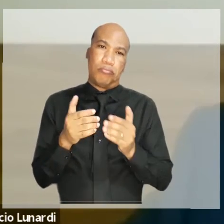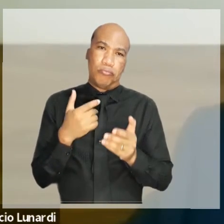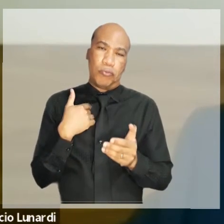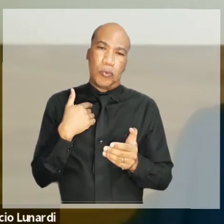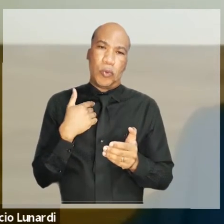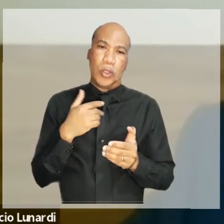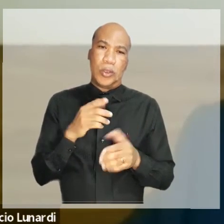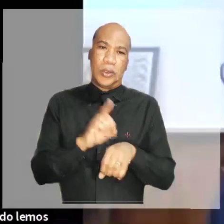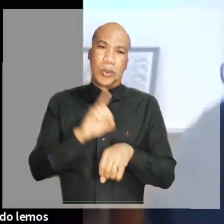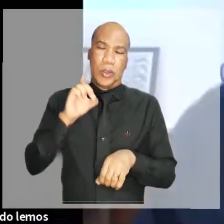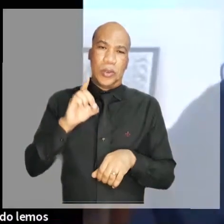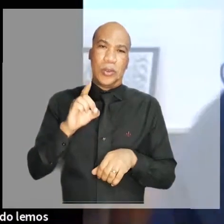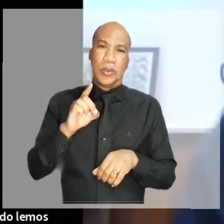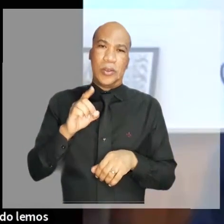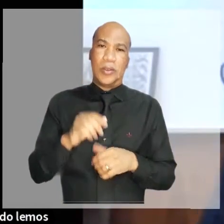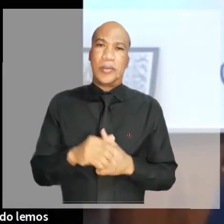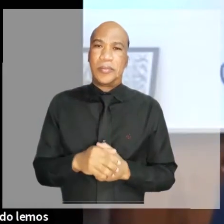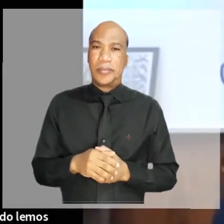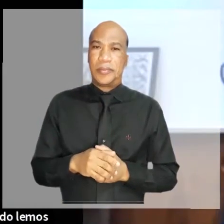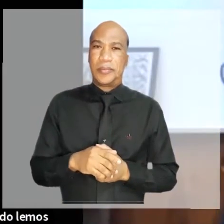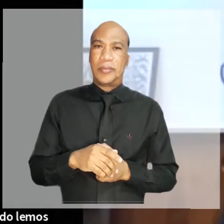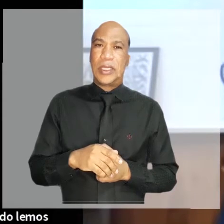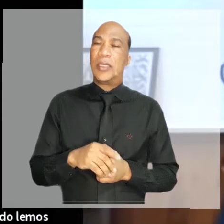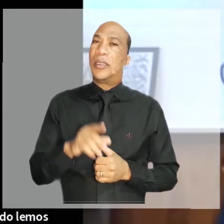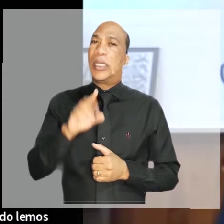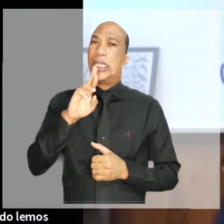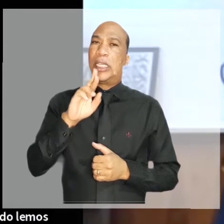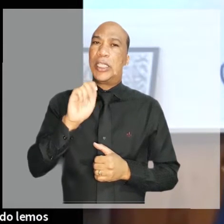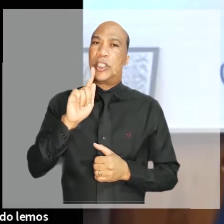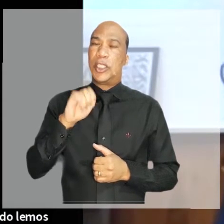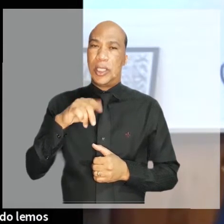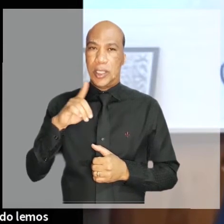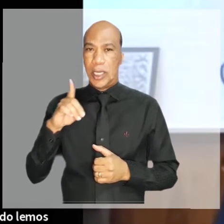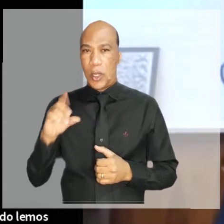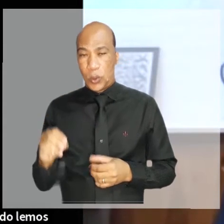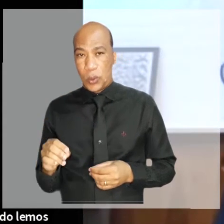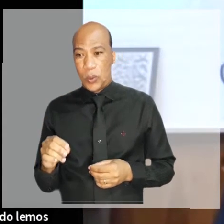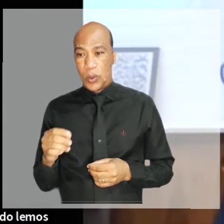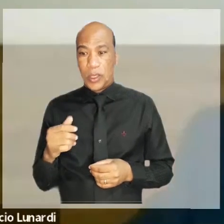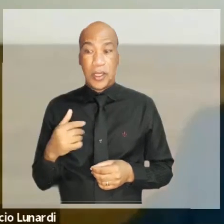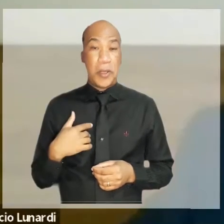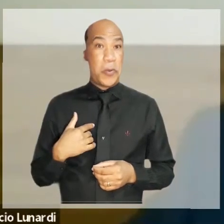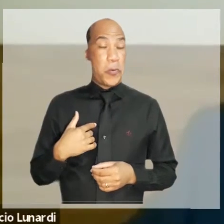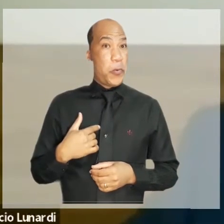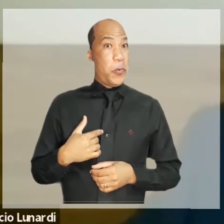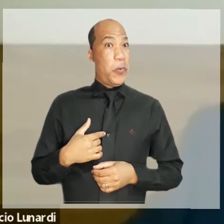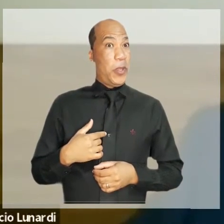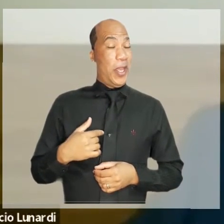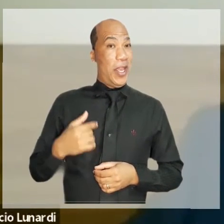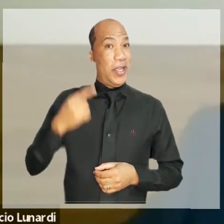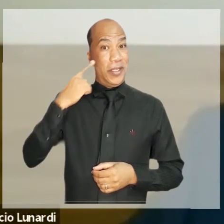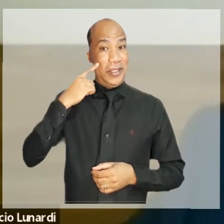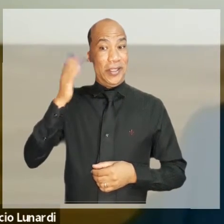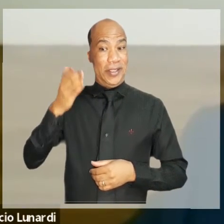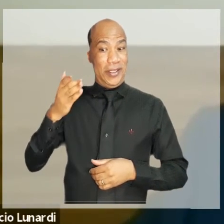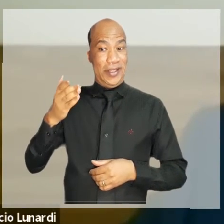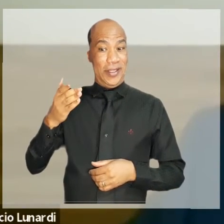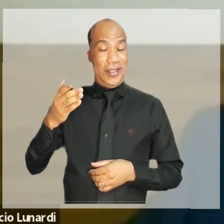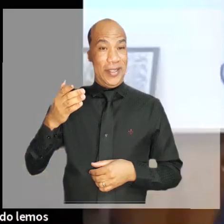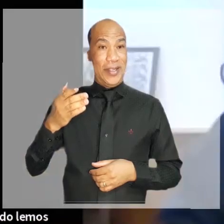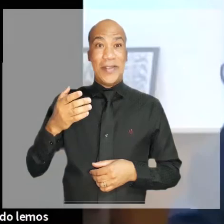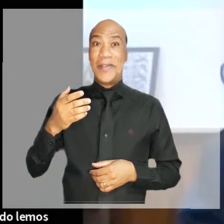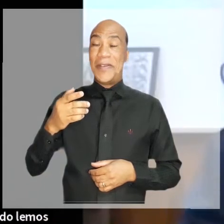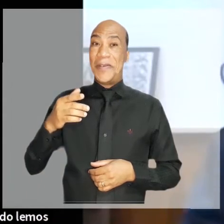quarta temporada do Expresso Futuro, né? Poxa, Fabrício, ser muito gentil comigo. Muito obrigado,